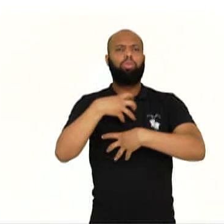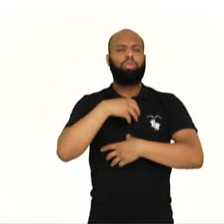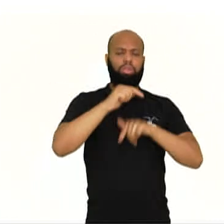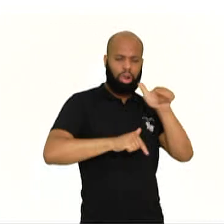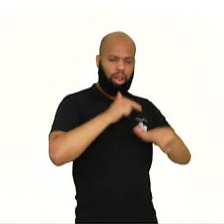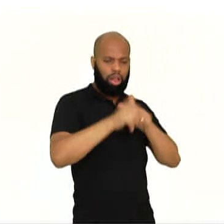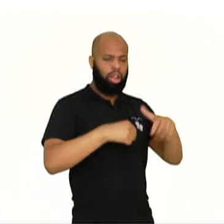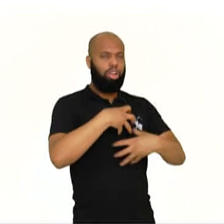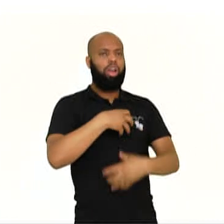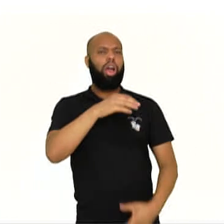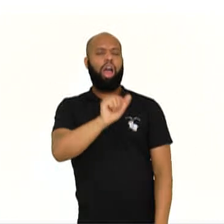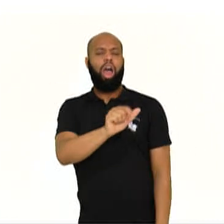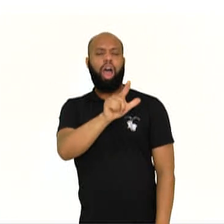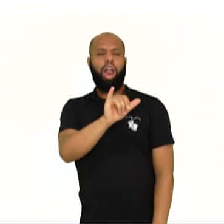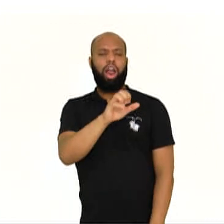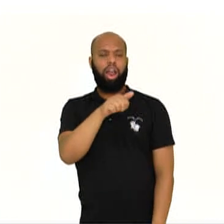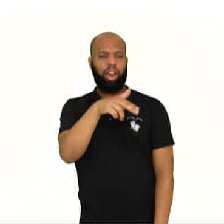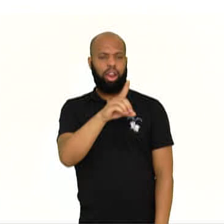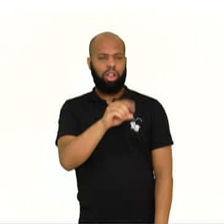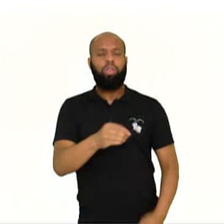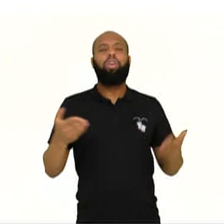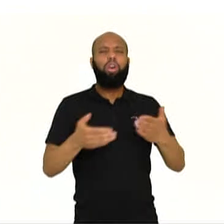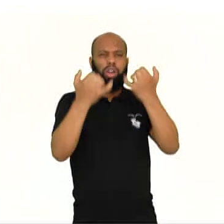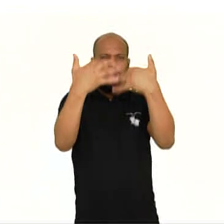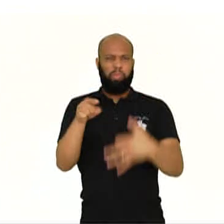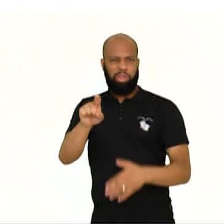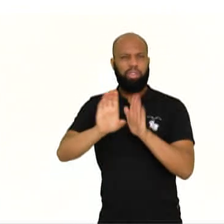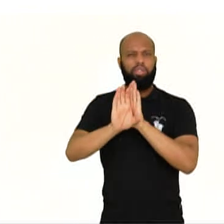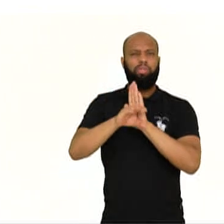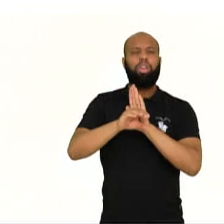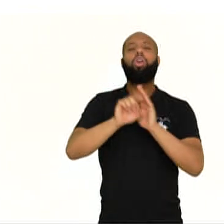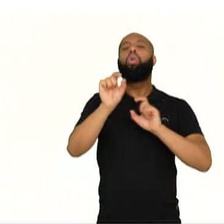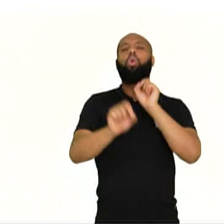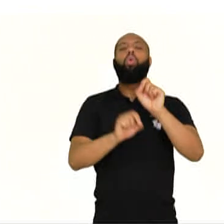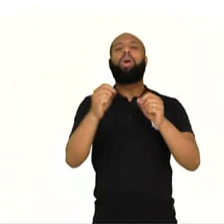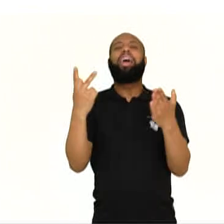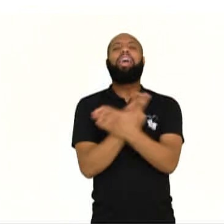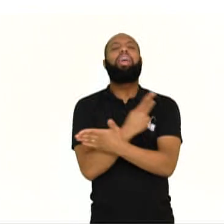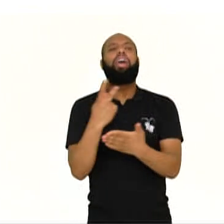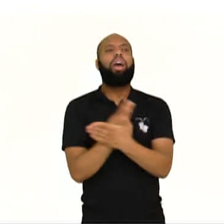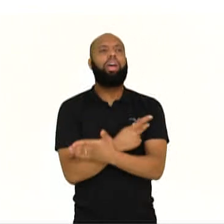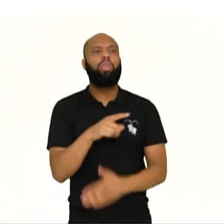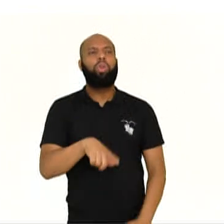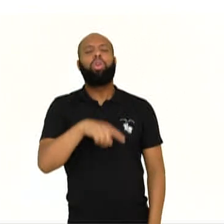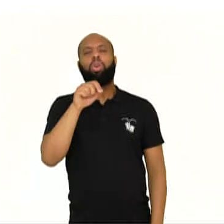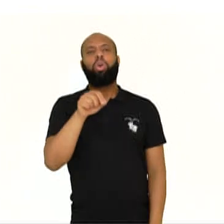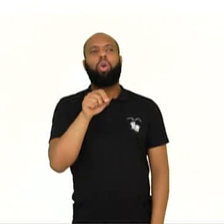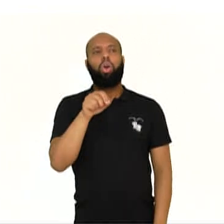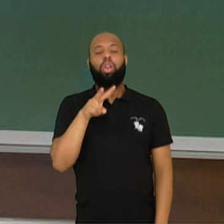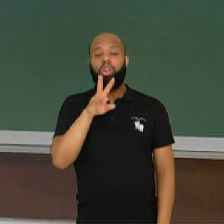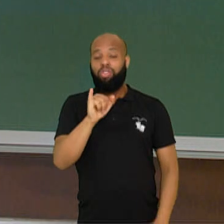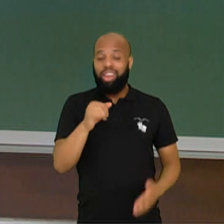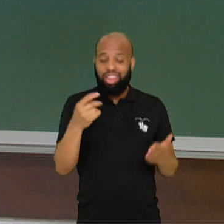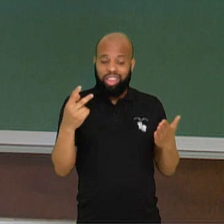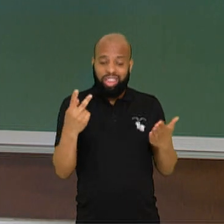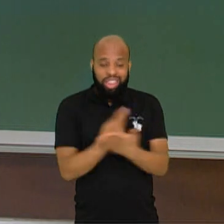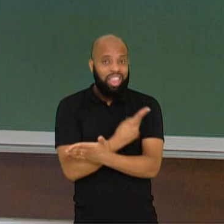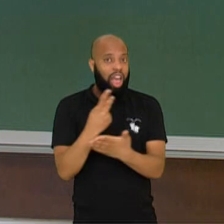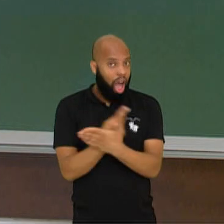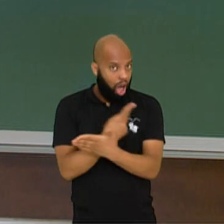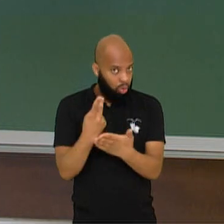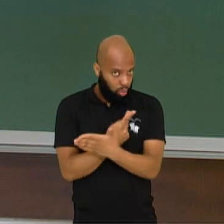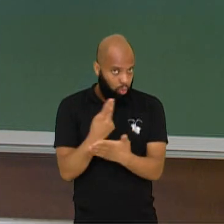trabalho alienado. Sobre o conceito de alienação, é incorreto dizer. Vejam que vocês vão achar a